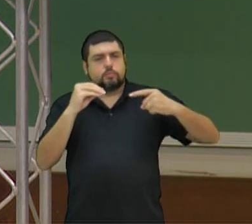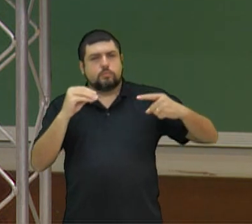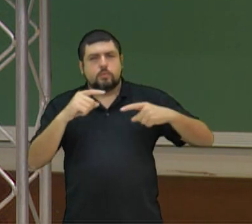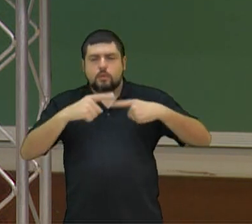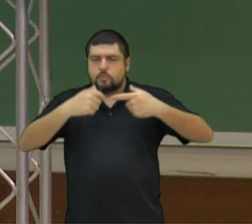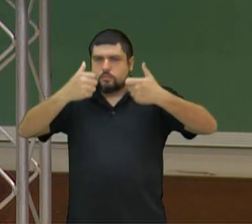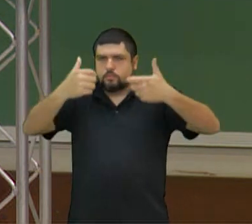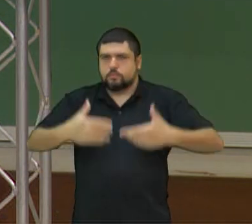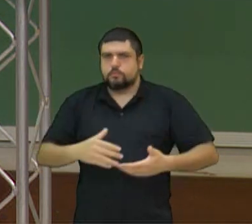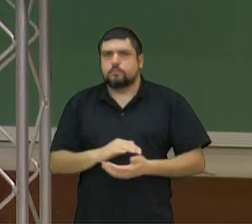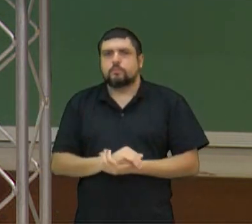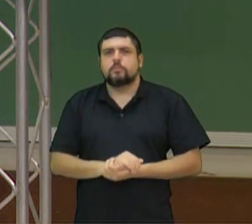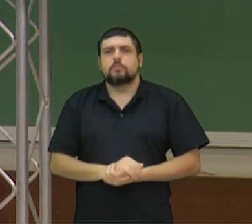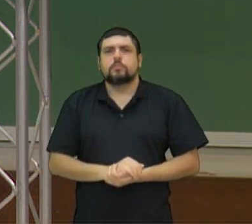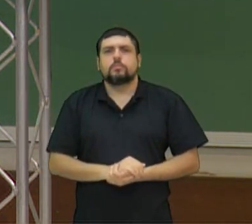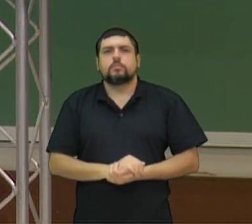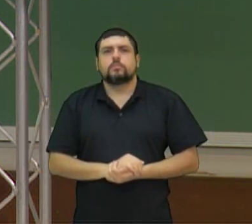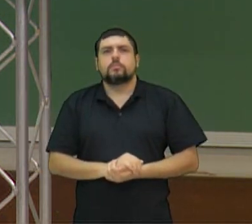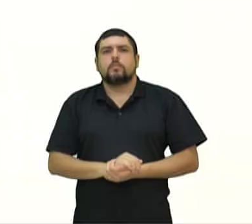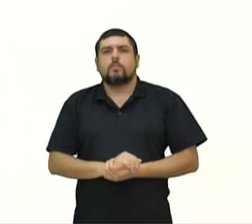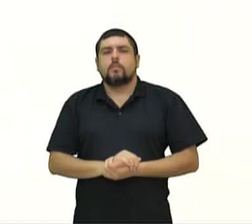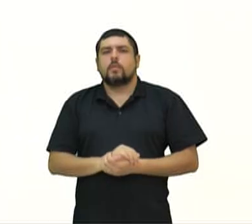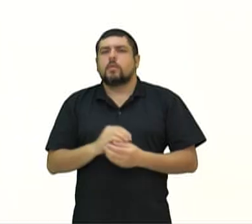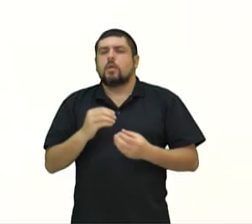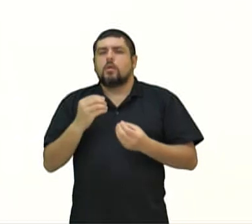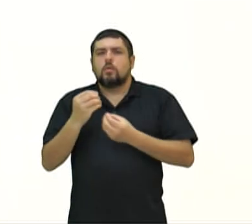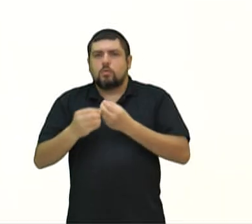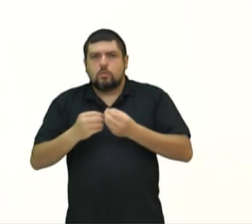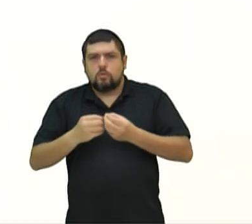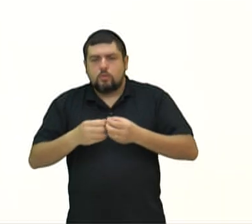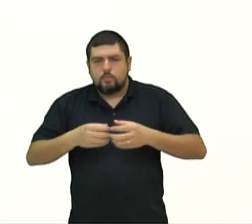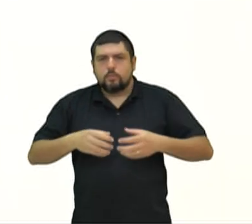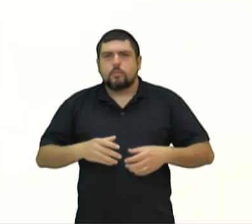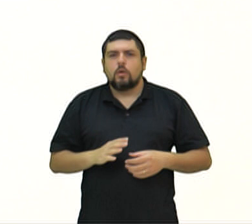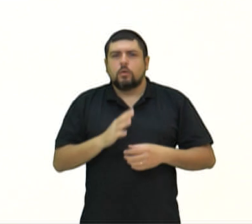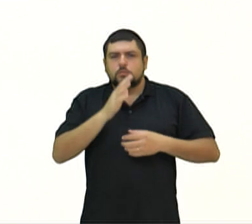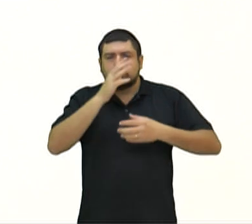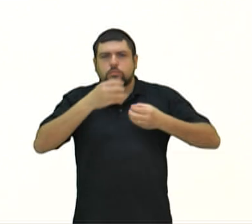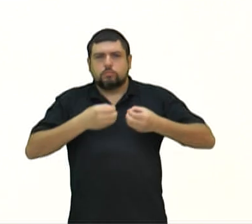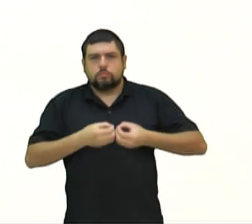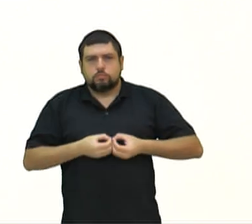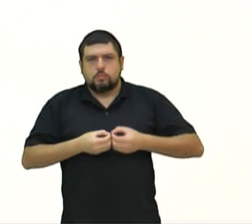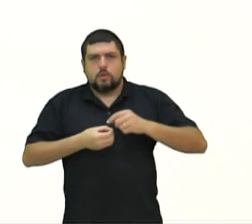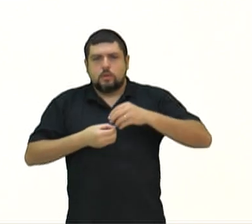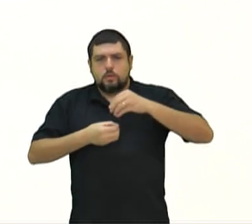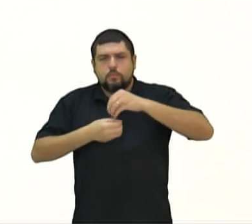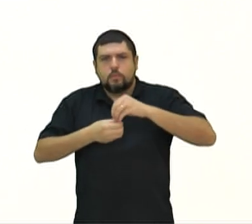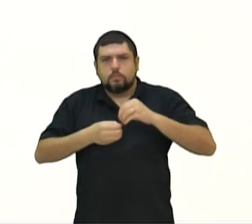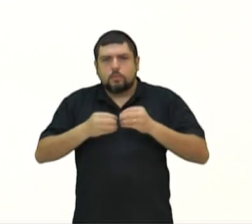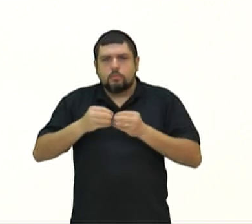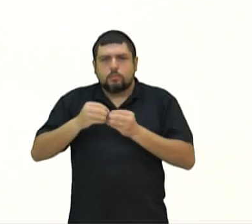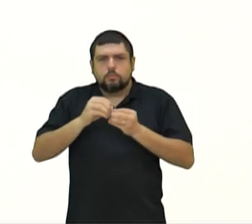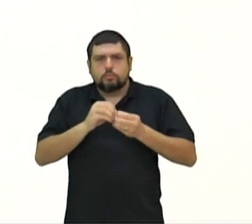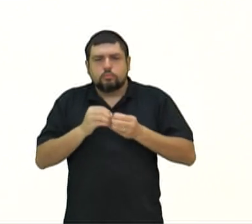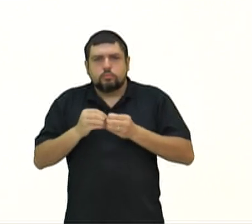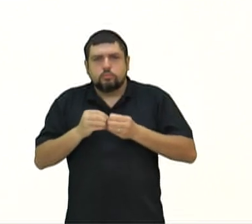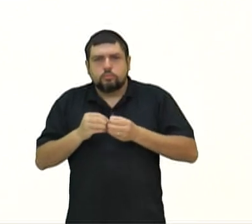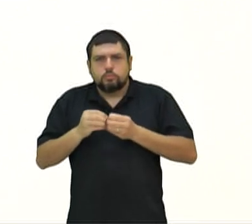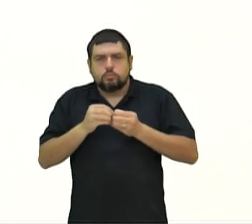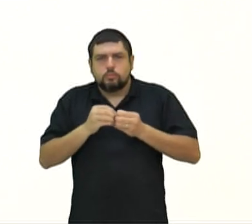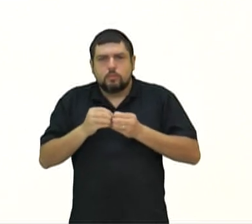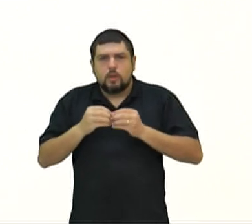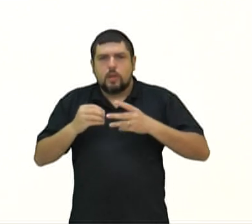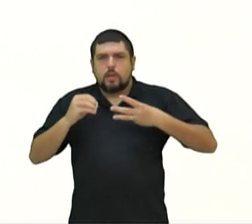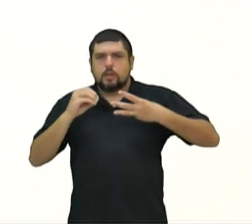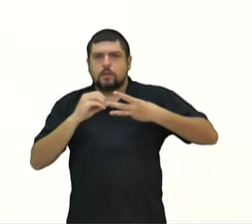seguir. Espermatogênese. As células precursoras, ou seja, as espermatogônias, elas vão formar daí,